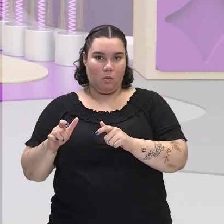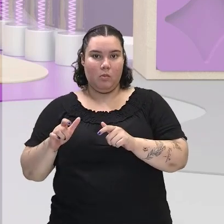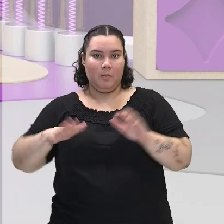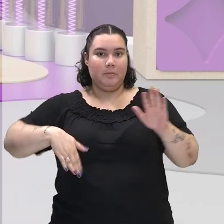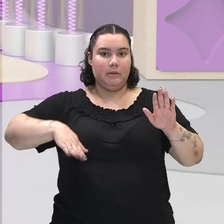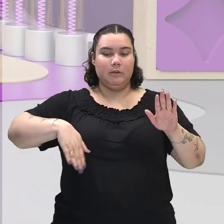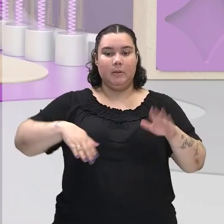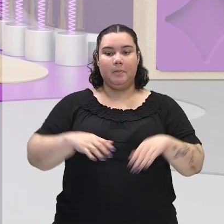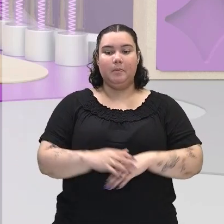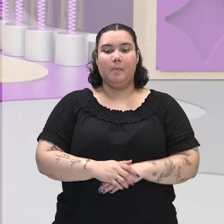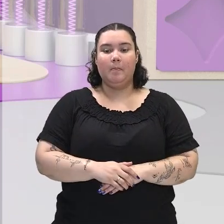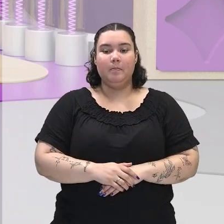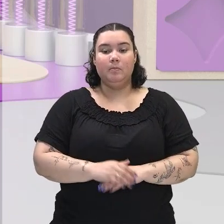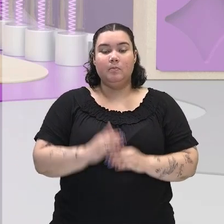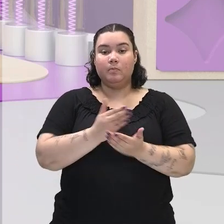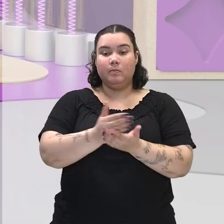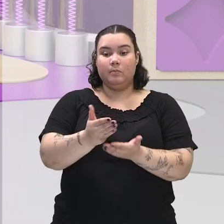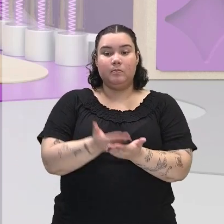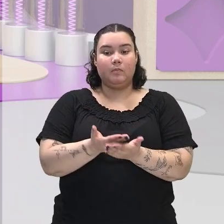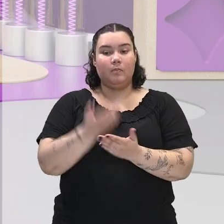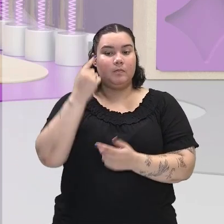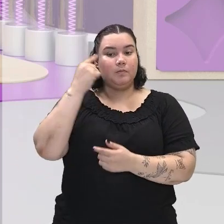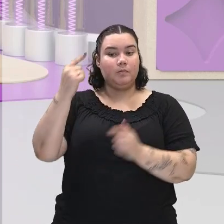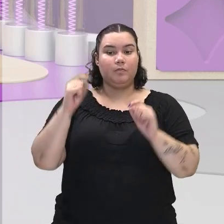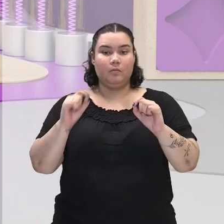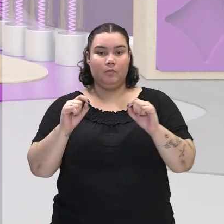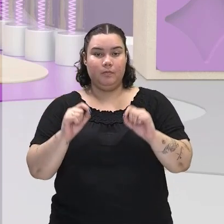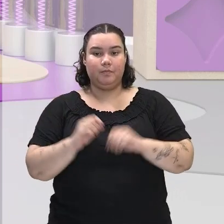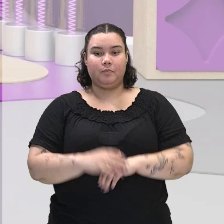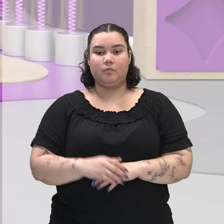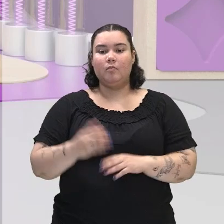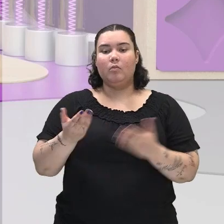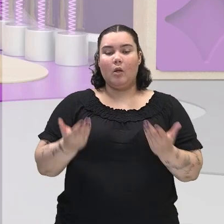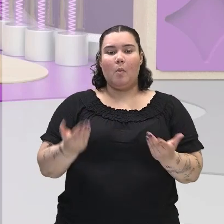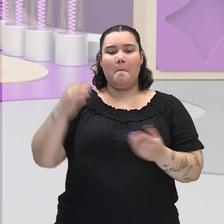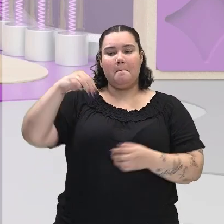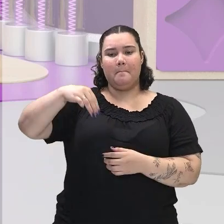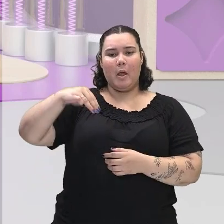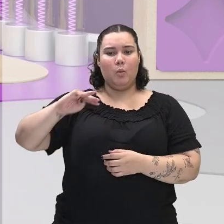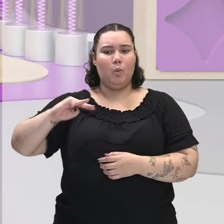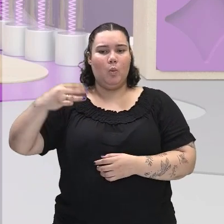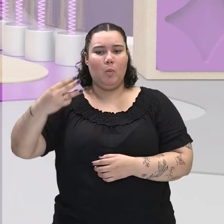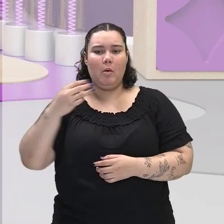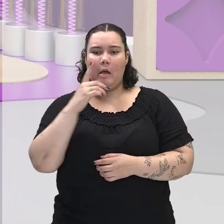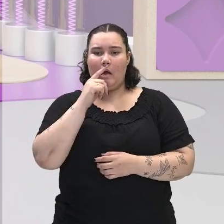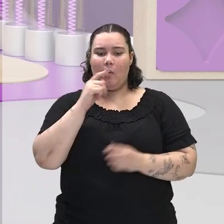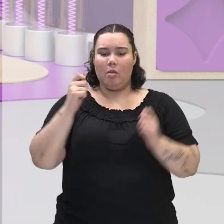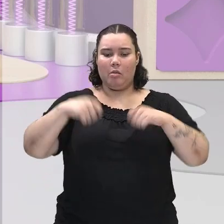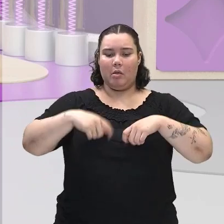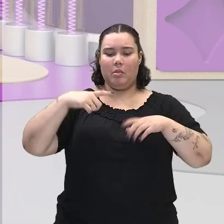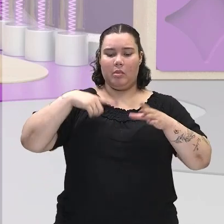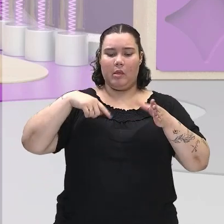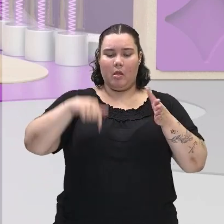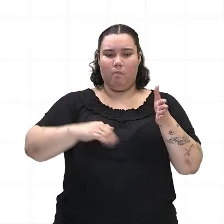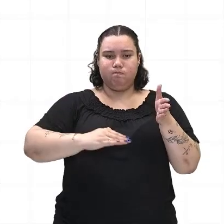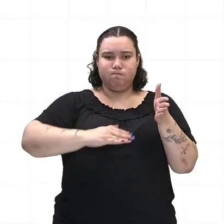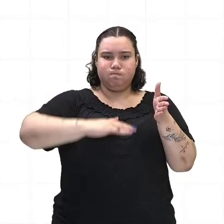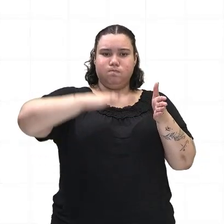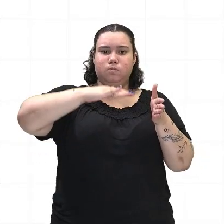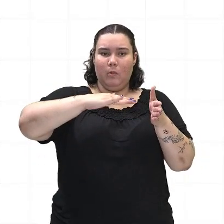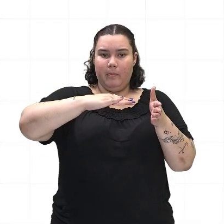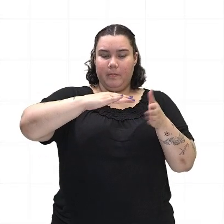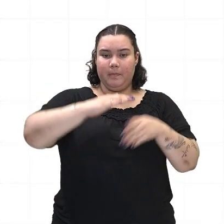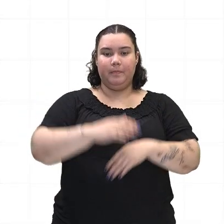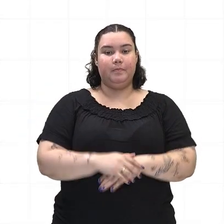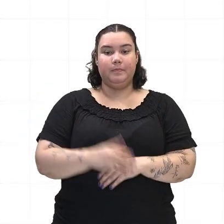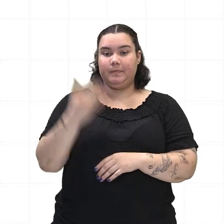aí nós começamos a nossa aula pensando o seguinte: quantos metros cúbicos de água cabe dentro de uma piscina olímpica? Então,